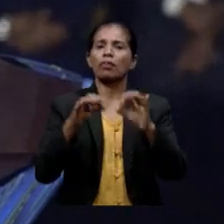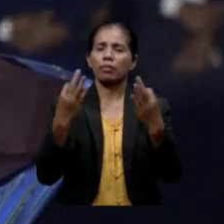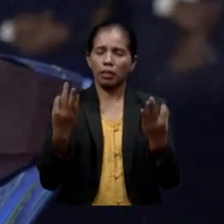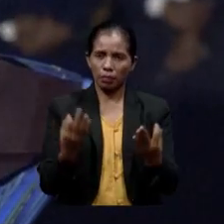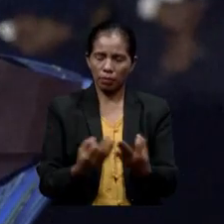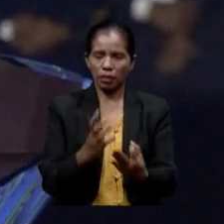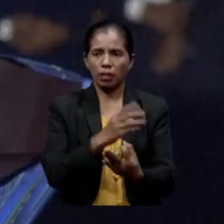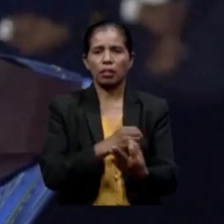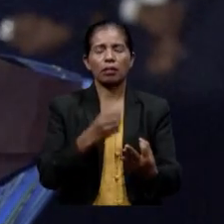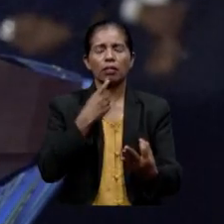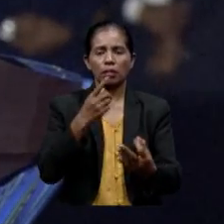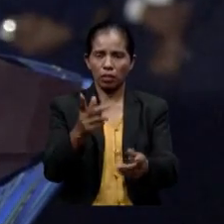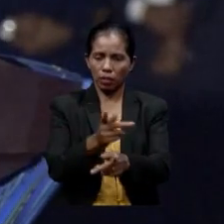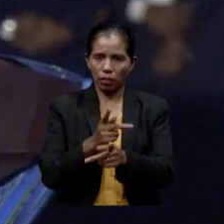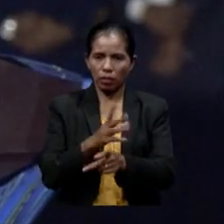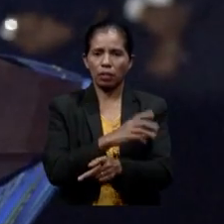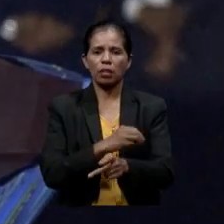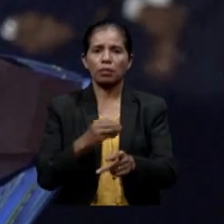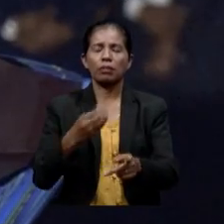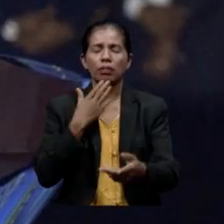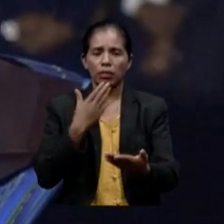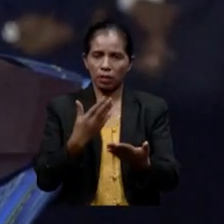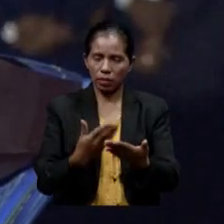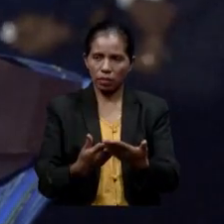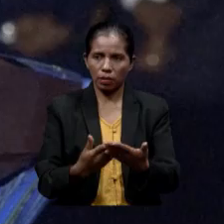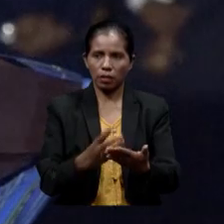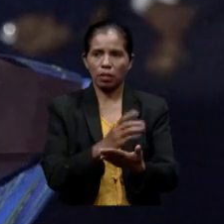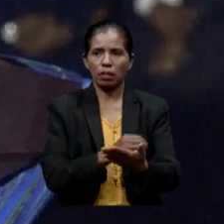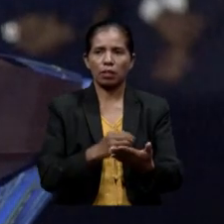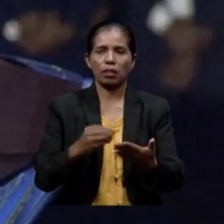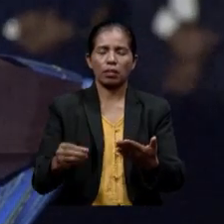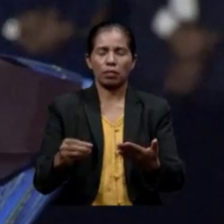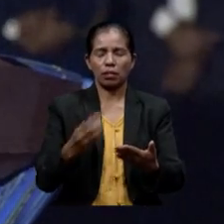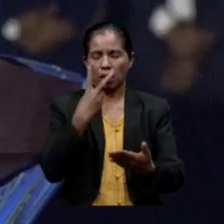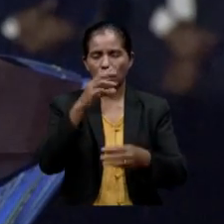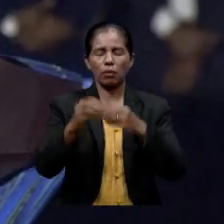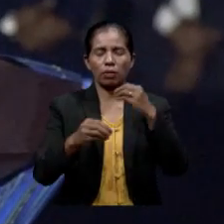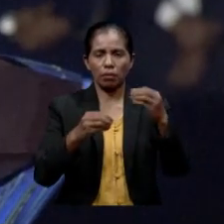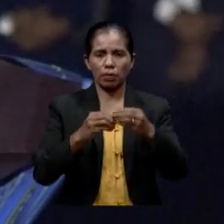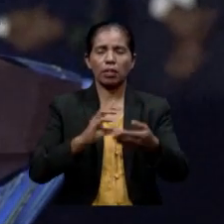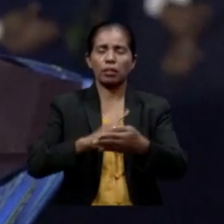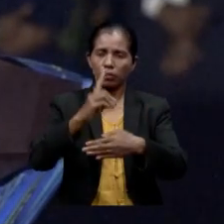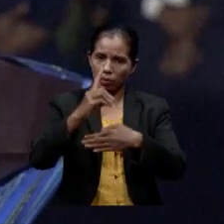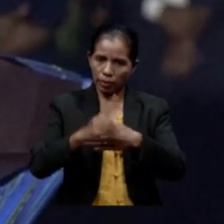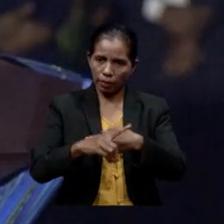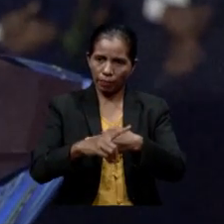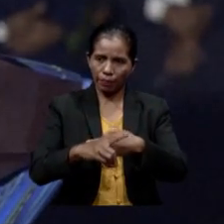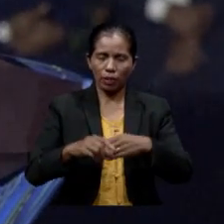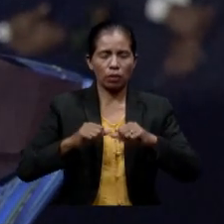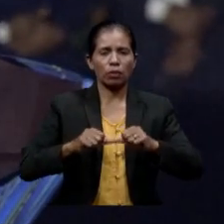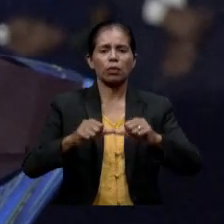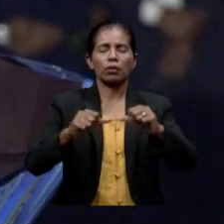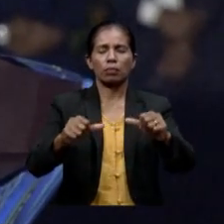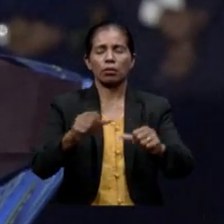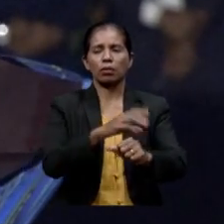são apoiados e cuidados e encorajados a progredir e a prosperar. Num mundo conturbado de